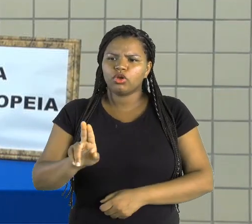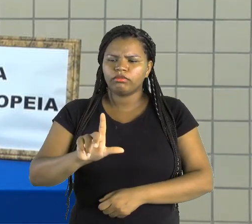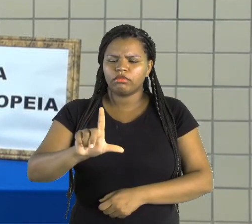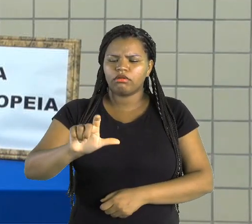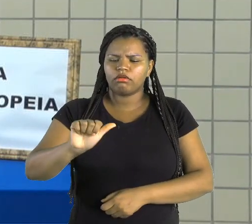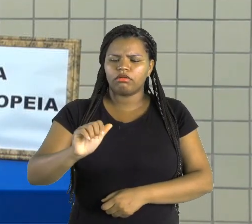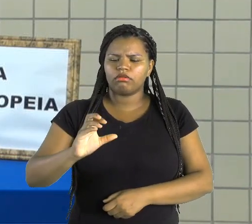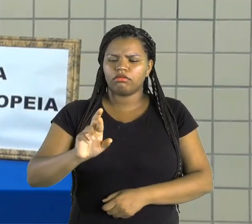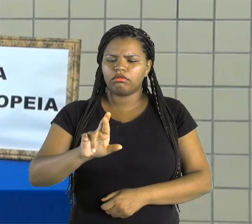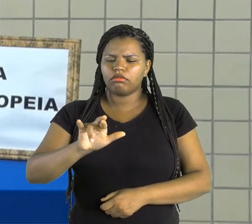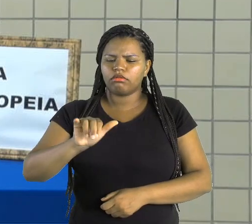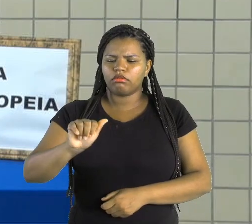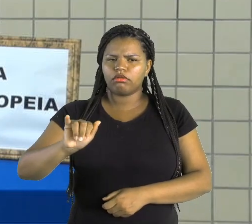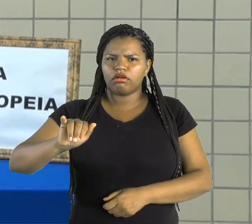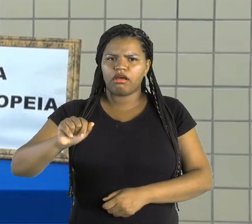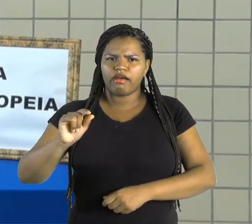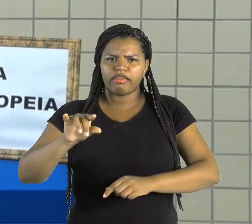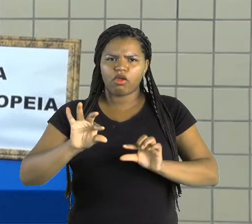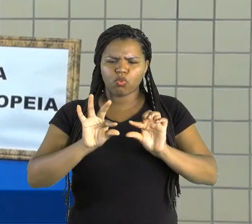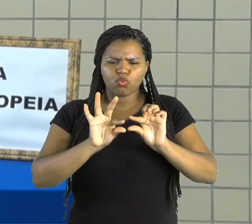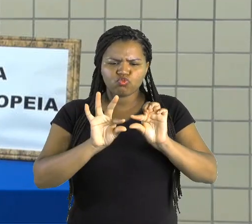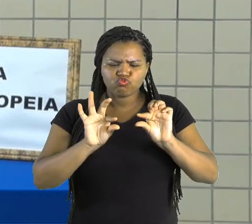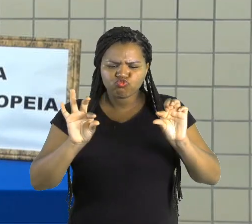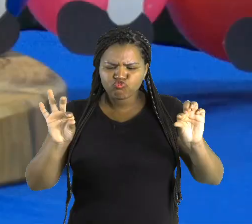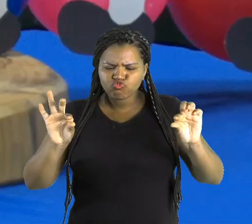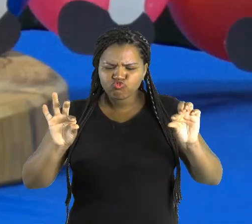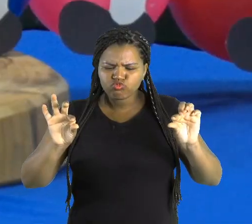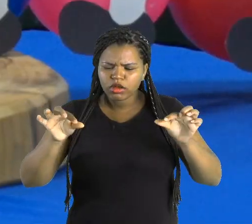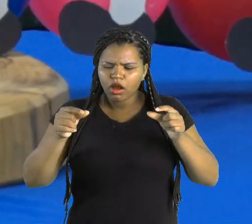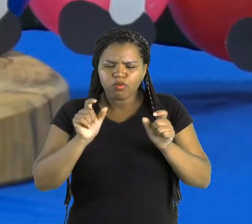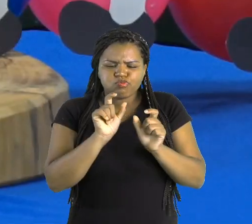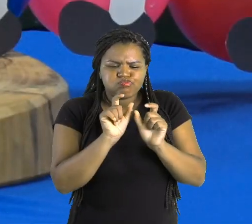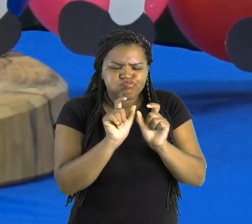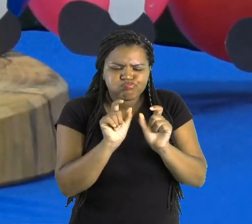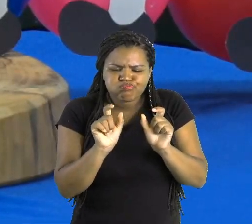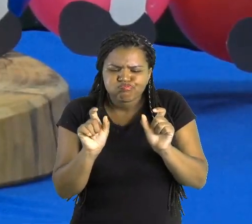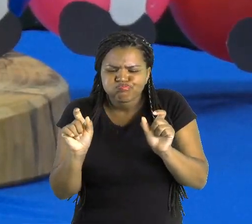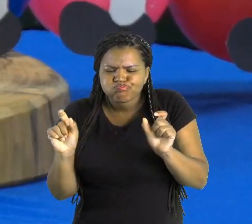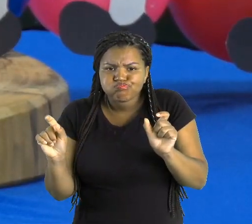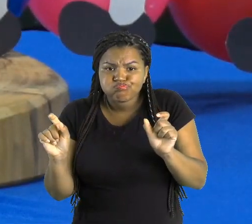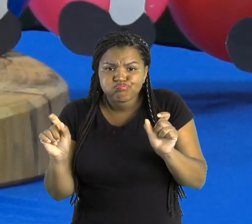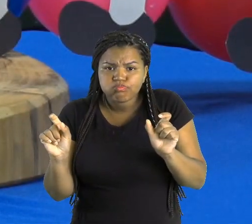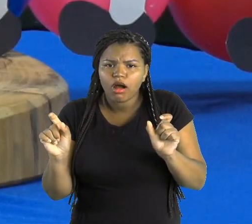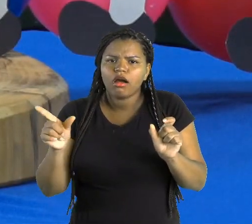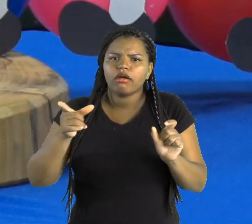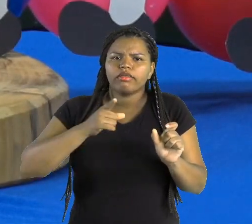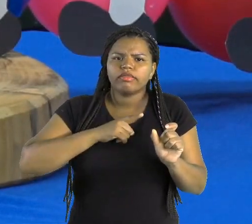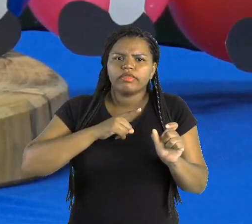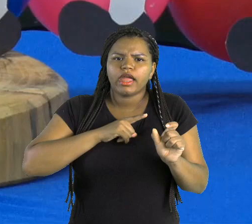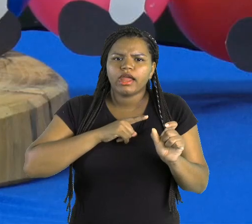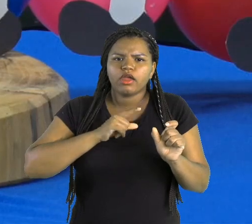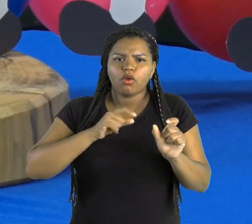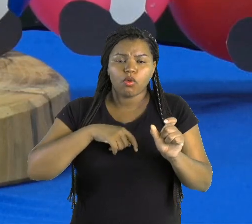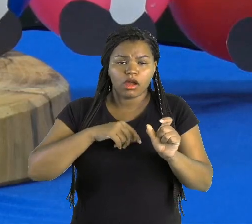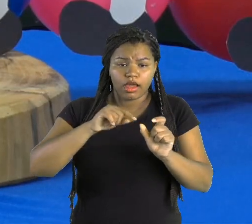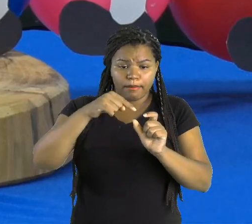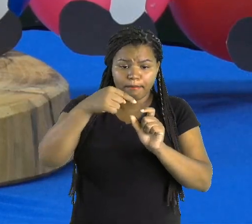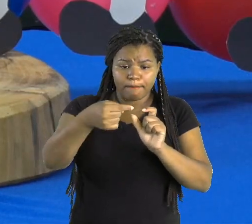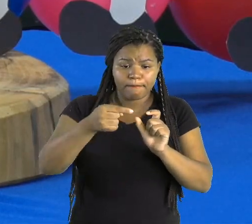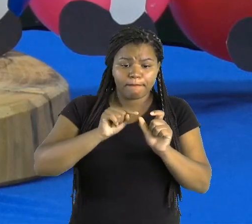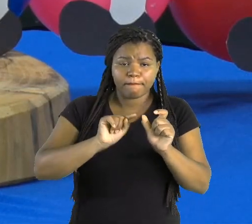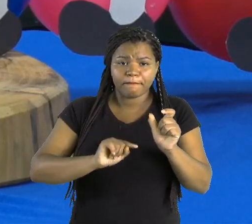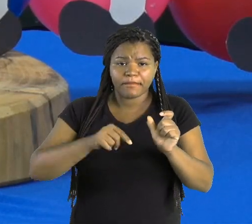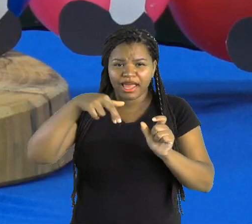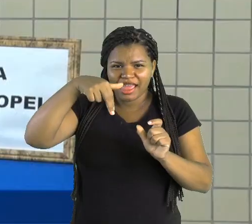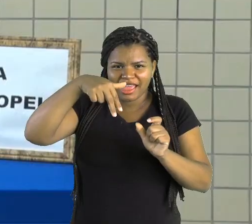que ele é achatado, é cheio de segmentos e possui um par de patas, ou